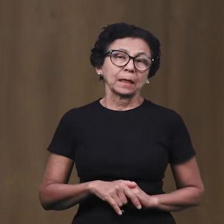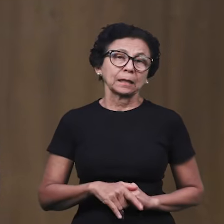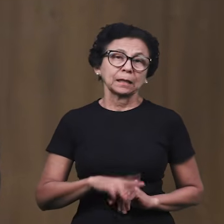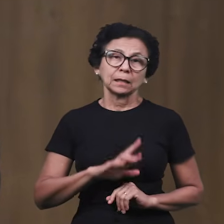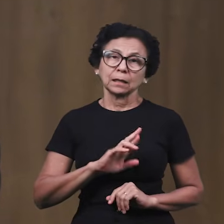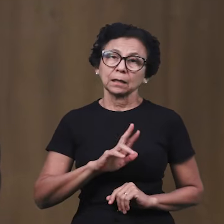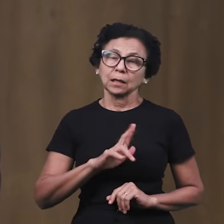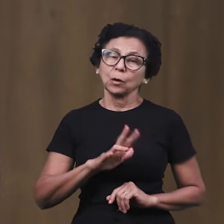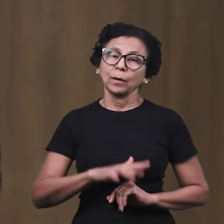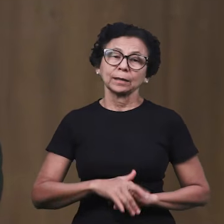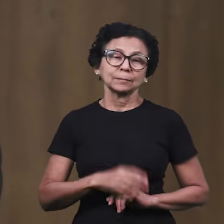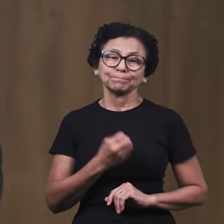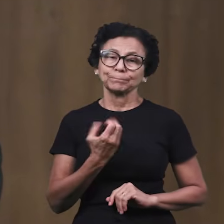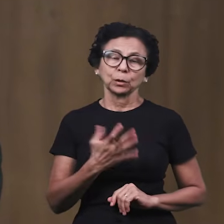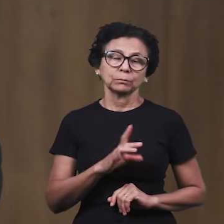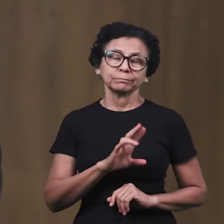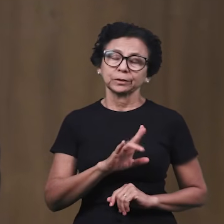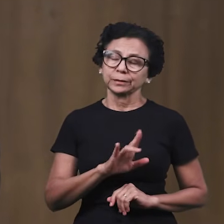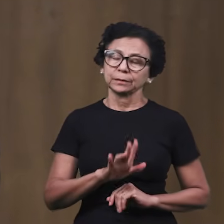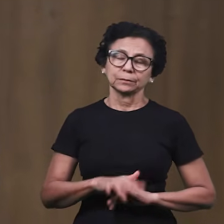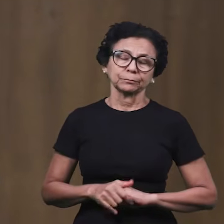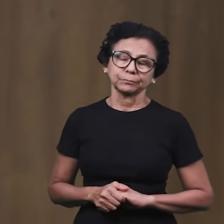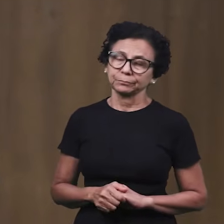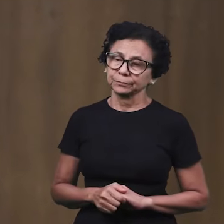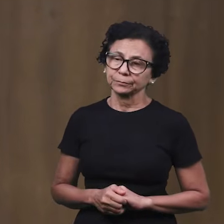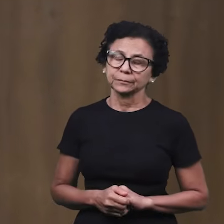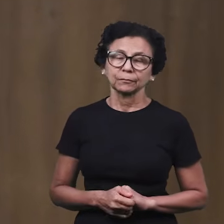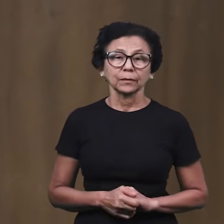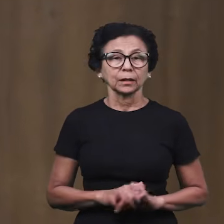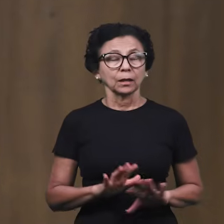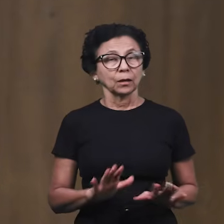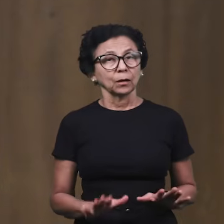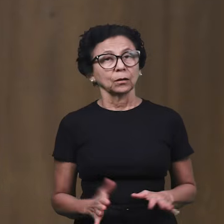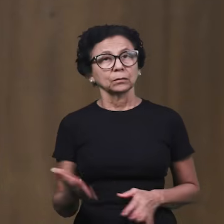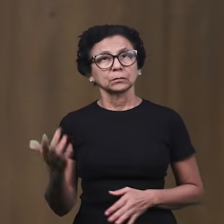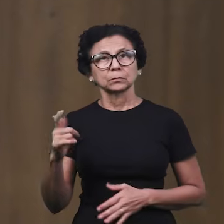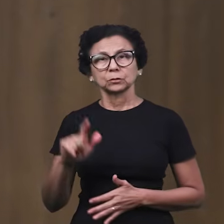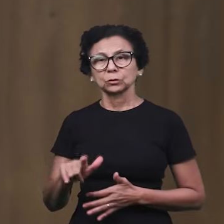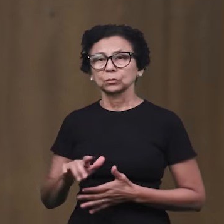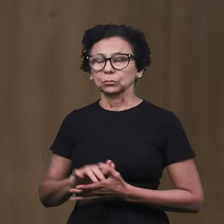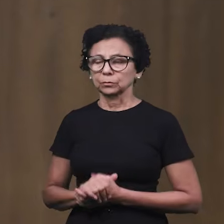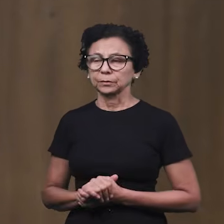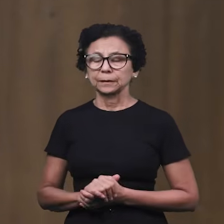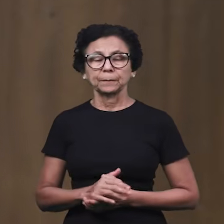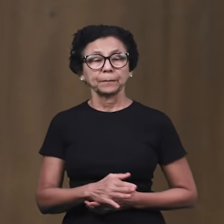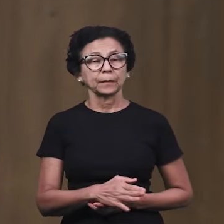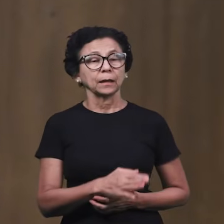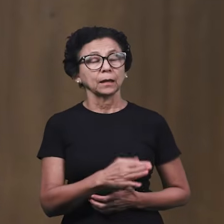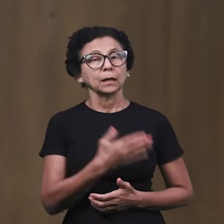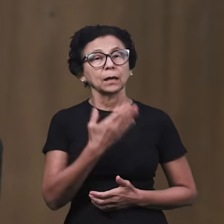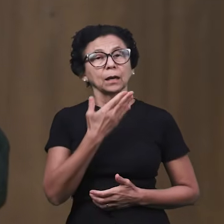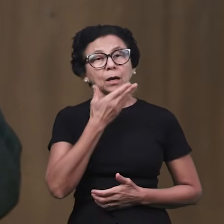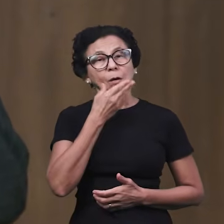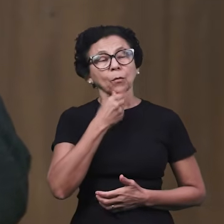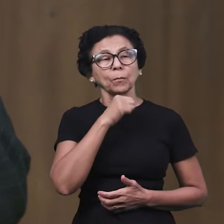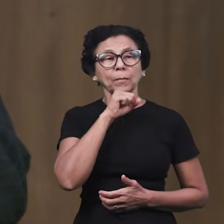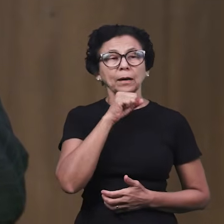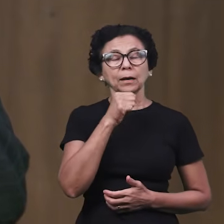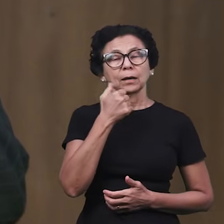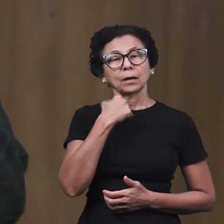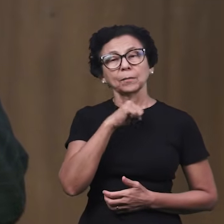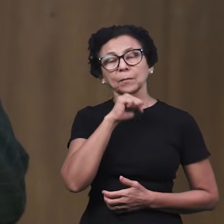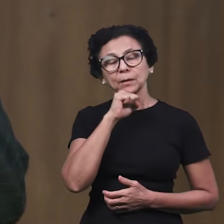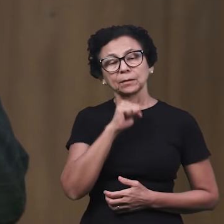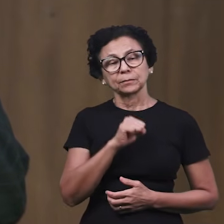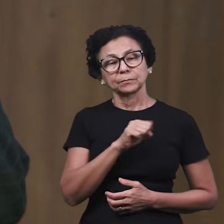essa opinião, um verdadeiro conselho, né? Mas disseram, olha, conversa com o pastor, porque às vezes os pais